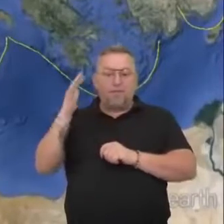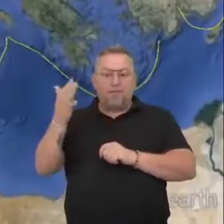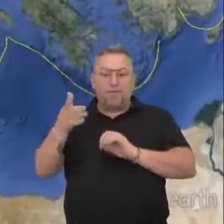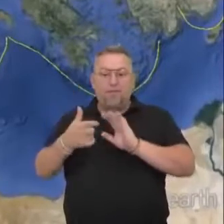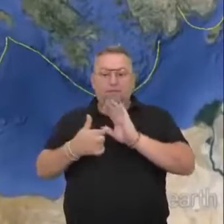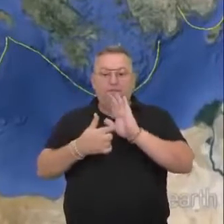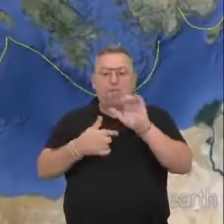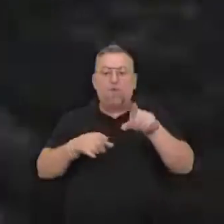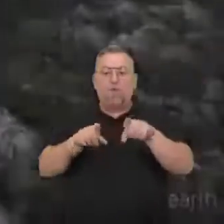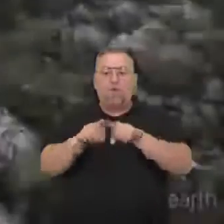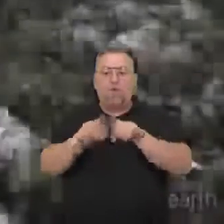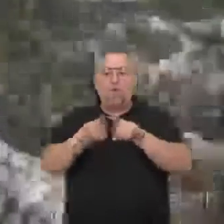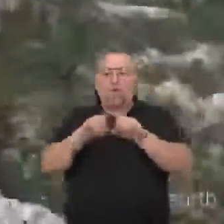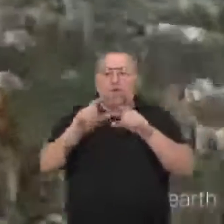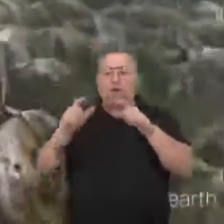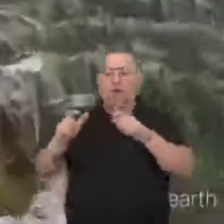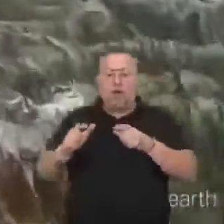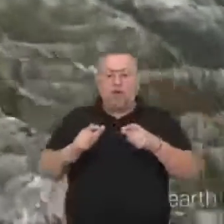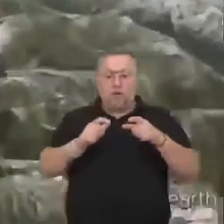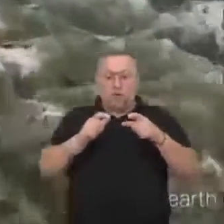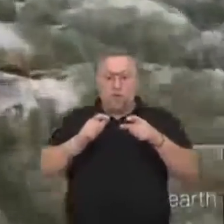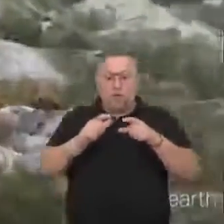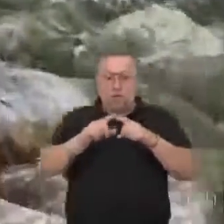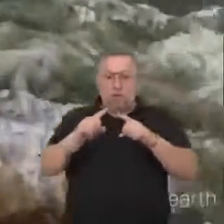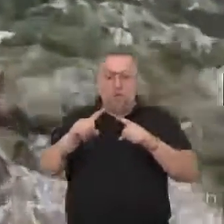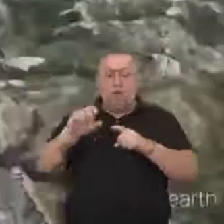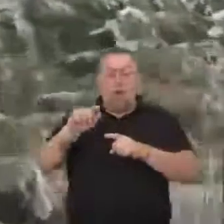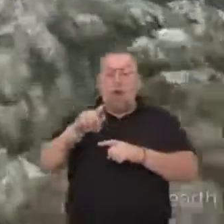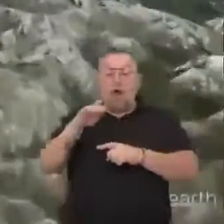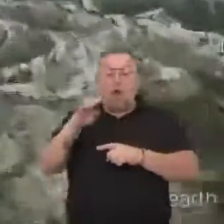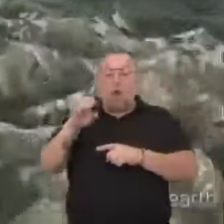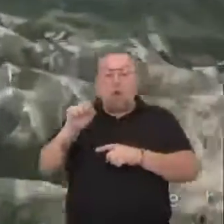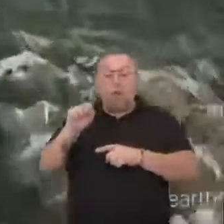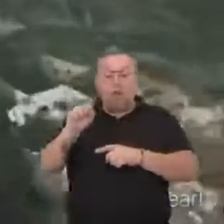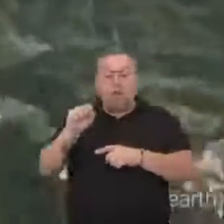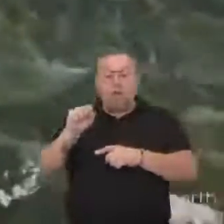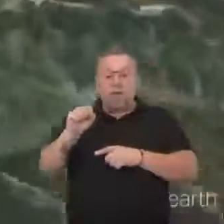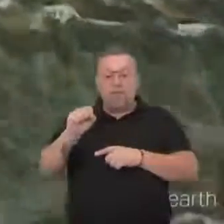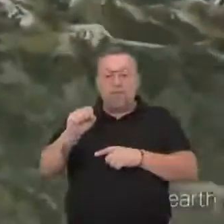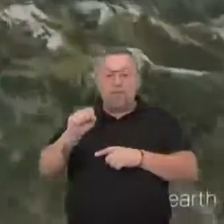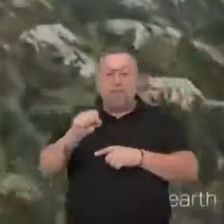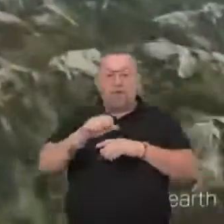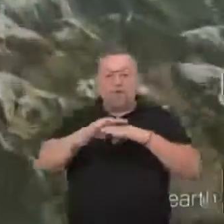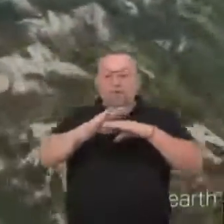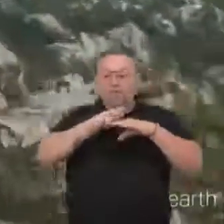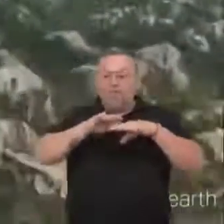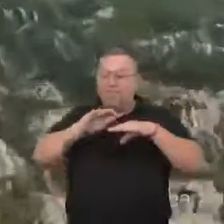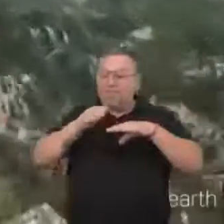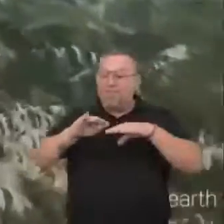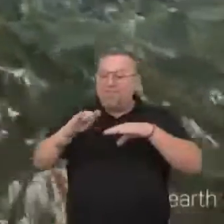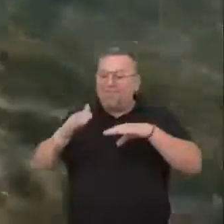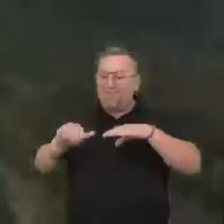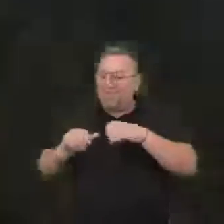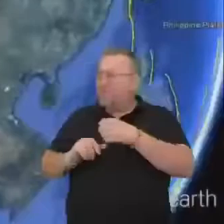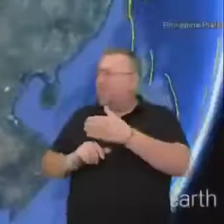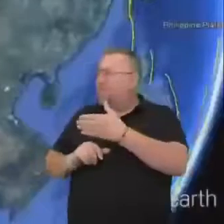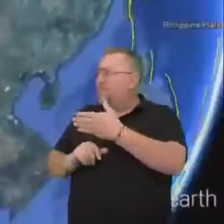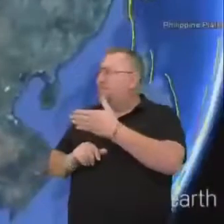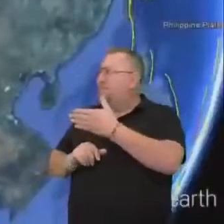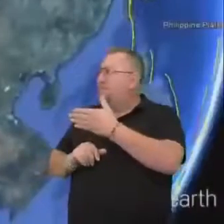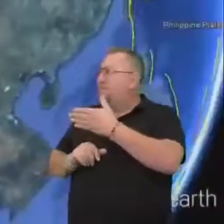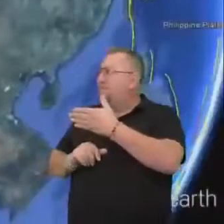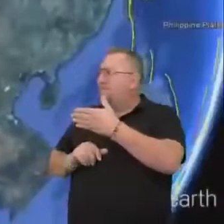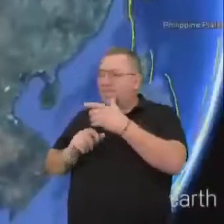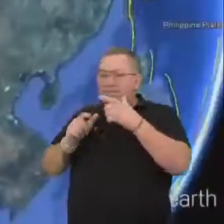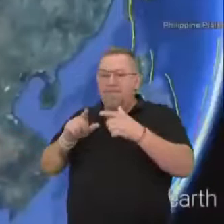Mostra aí a região, né, dos Alpes, né? Então mostra aí, né, em alto relevo os Alpes aí na região